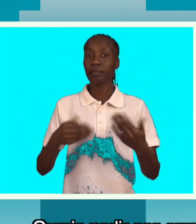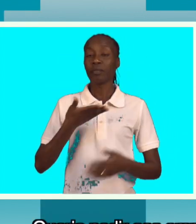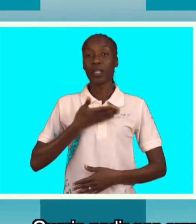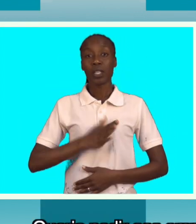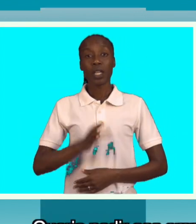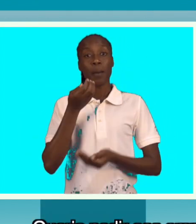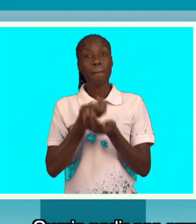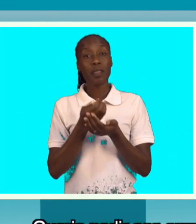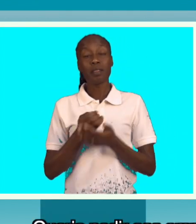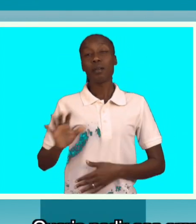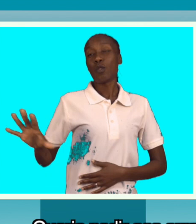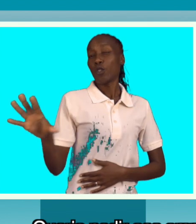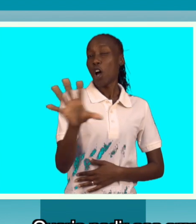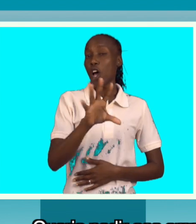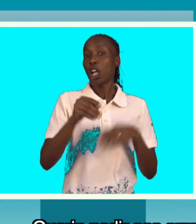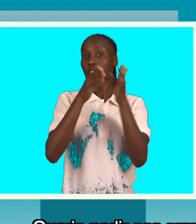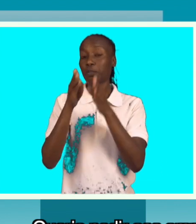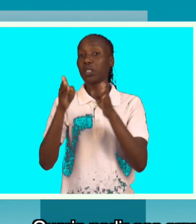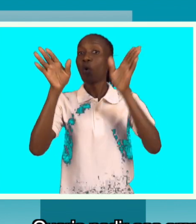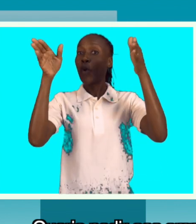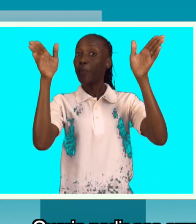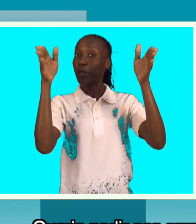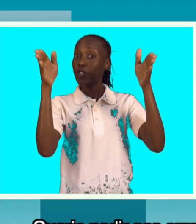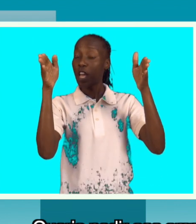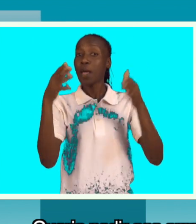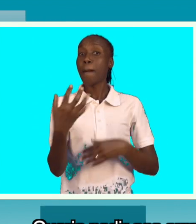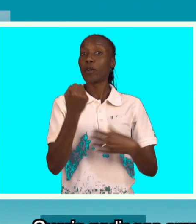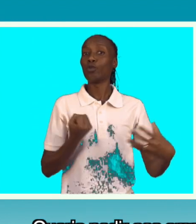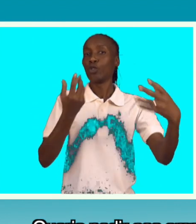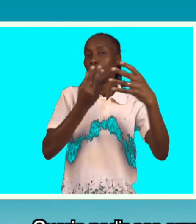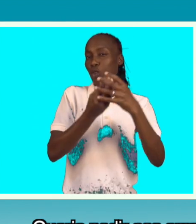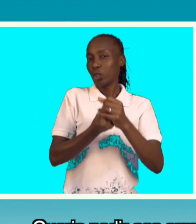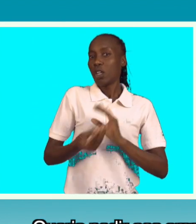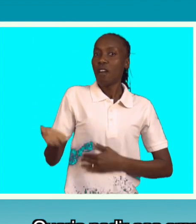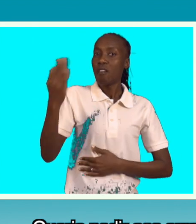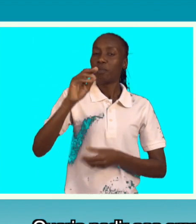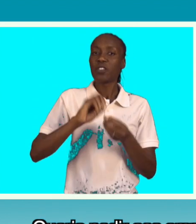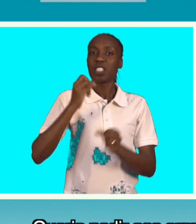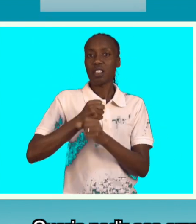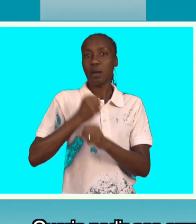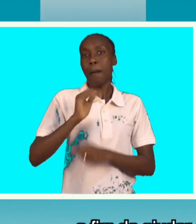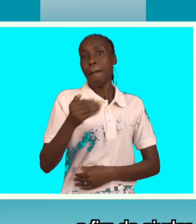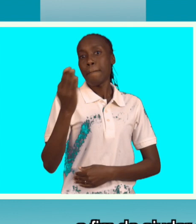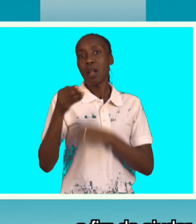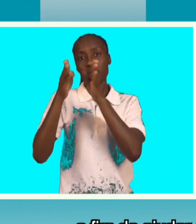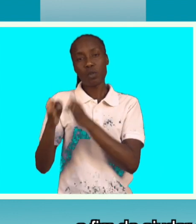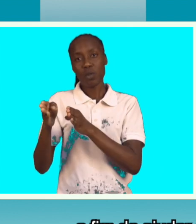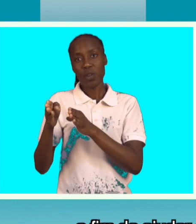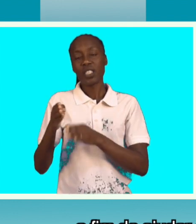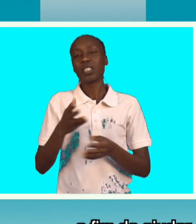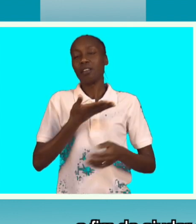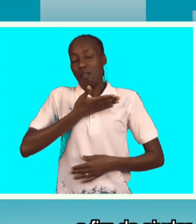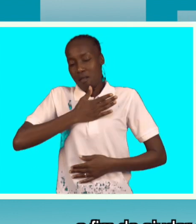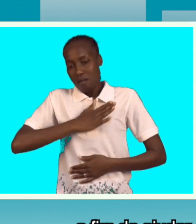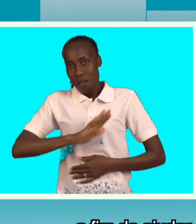Eu queria pedir também aos empresários para vamos juntar maus, vamos fazer trabalho para pessoas que estão